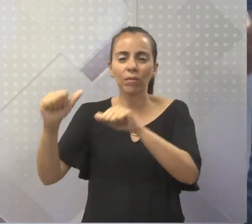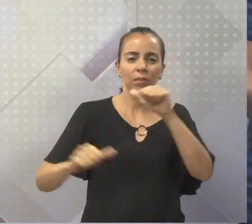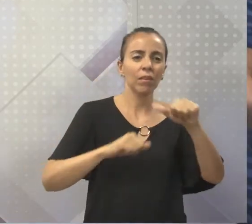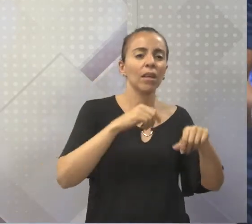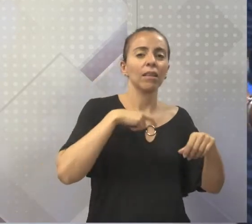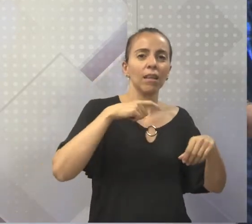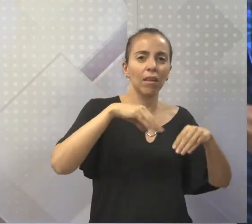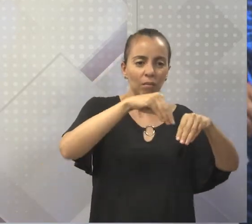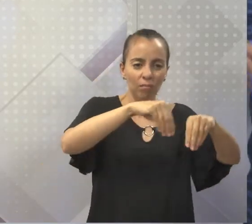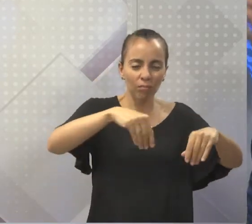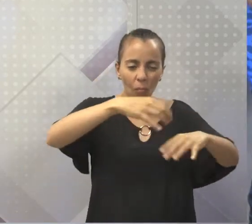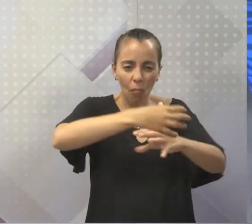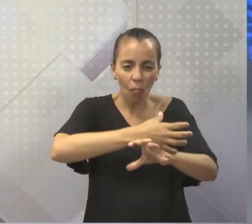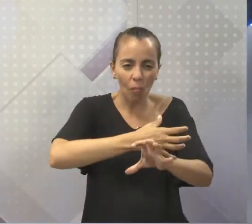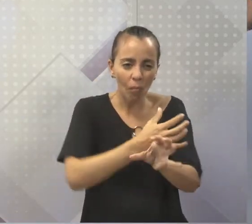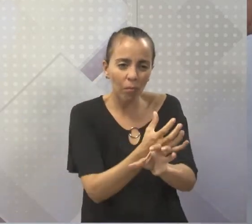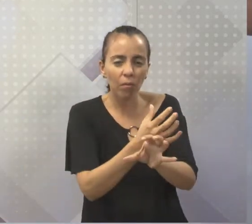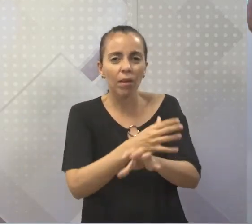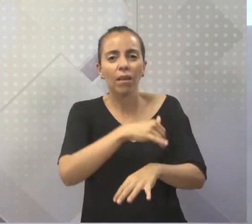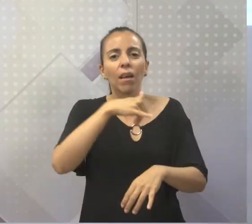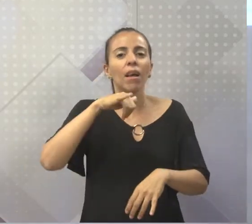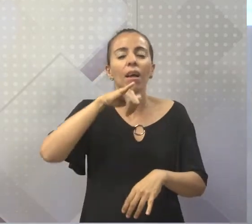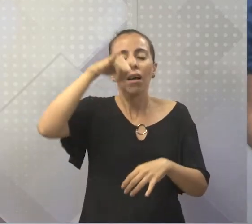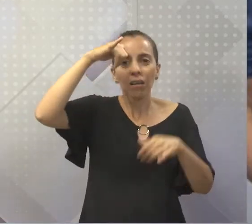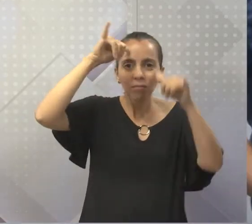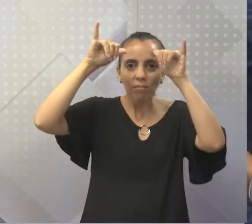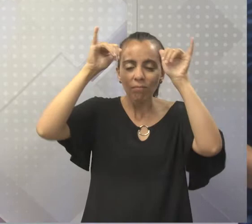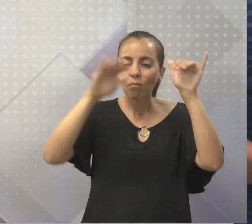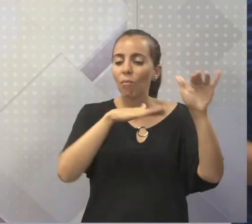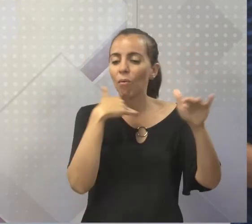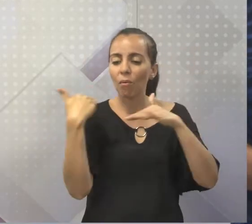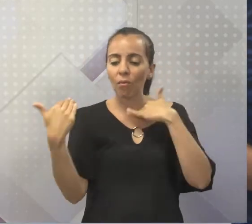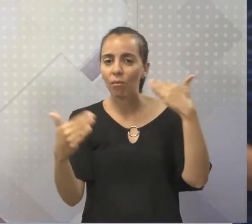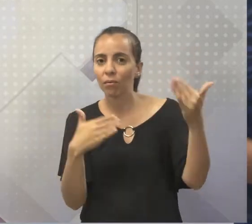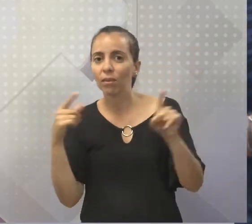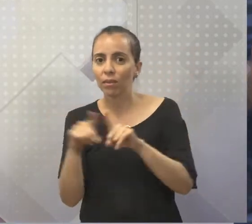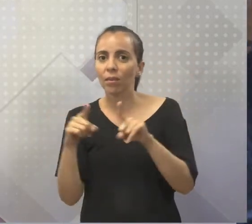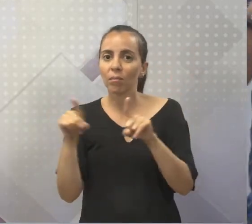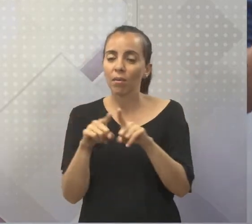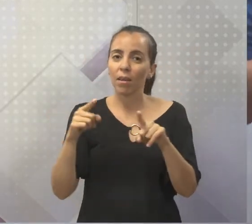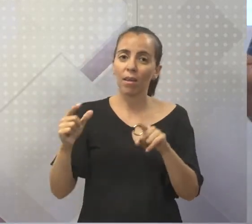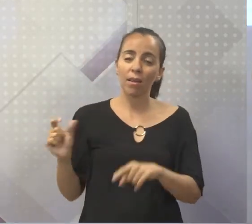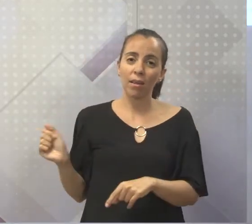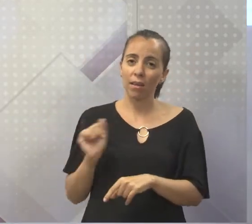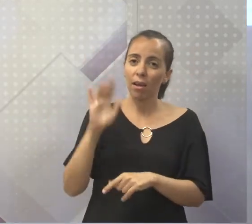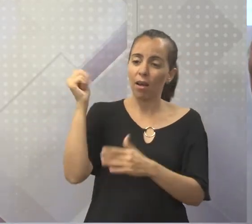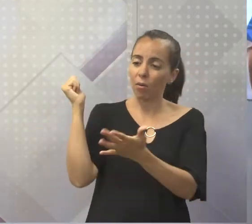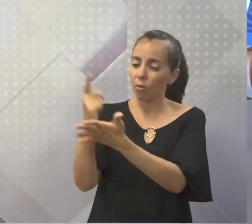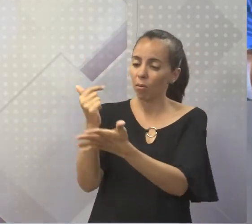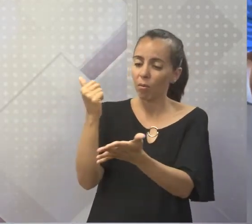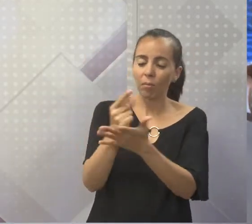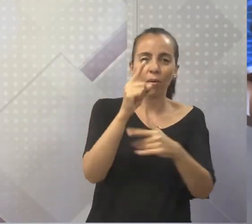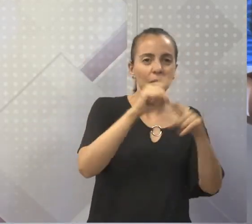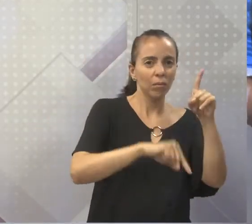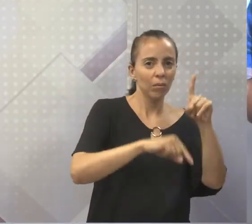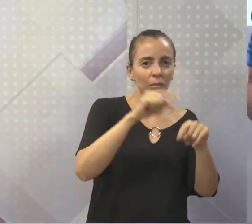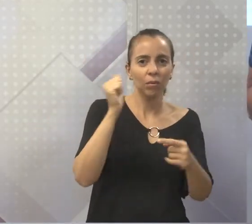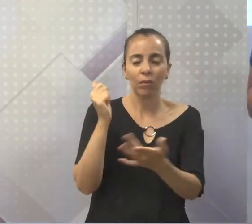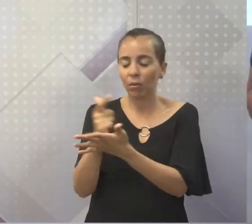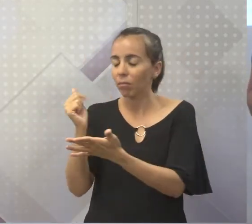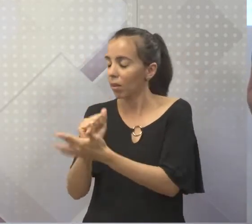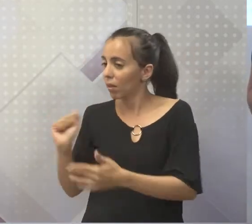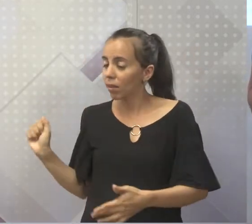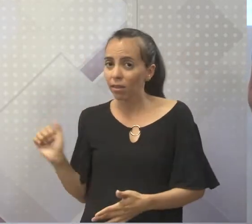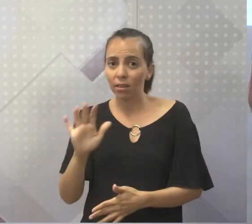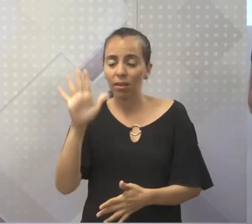pasto ao mesmo e preço morte E é isso que nós queremos deixar cansar mensagem não